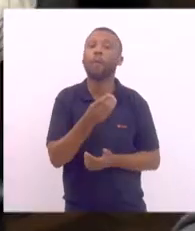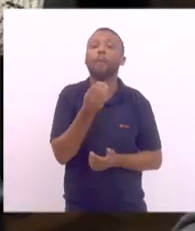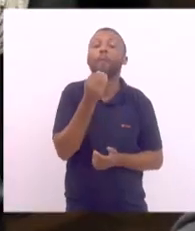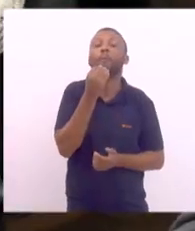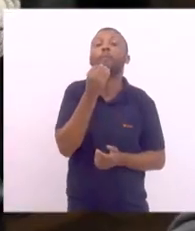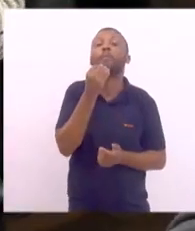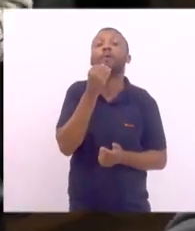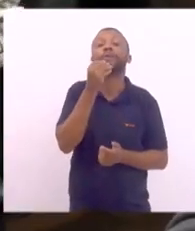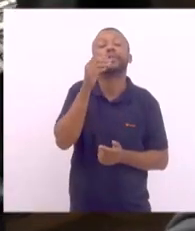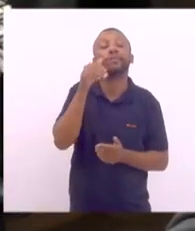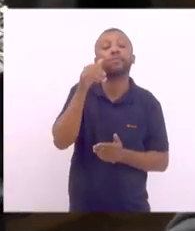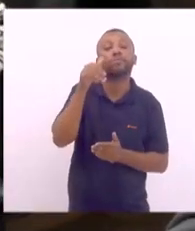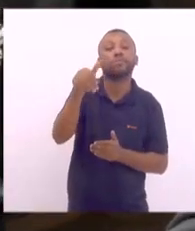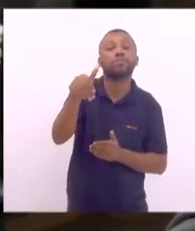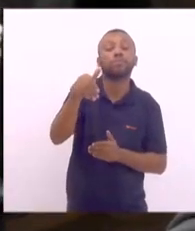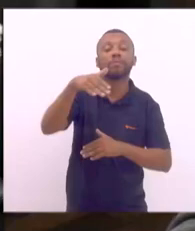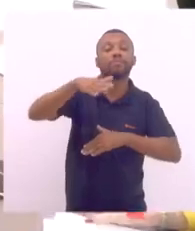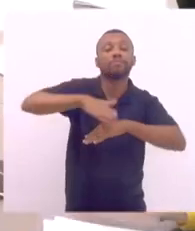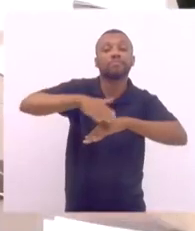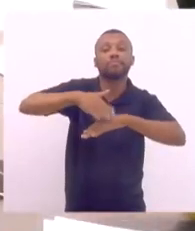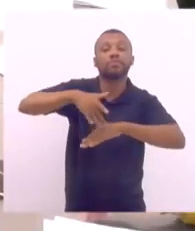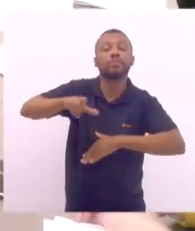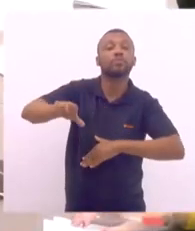aderir... Facultado, papapá.